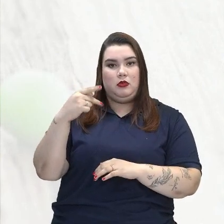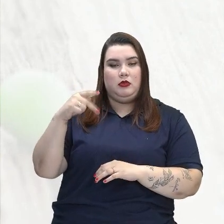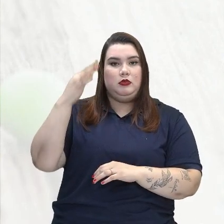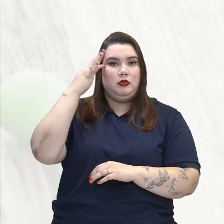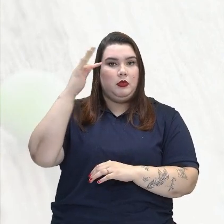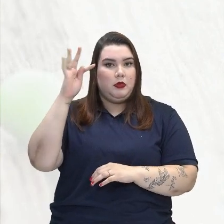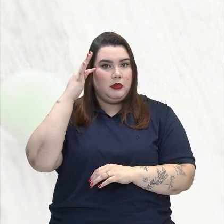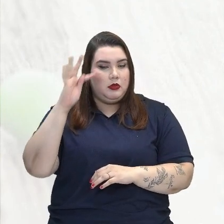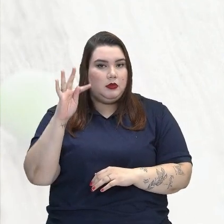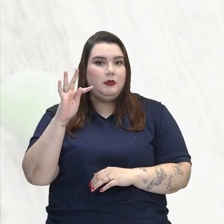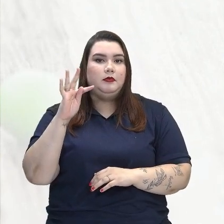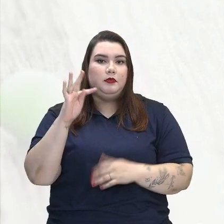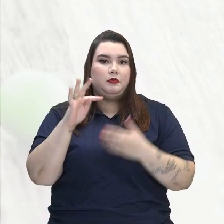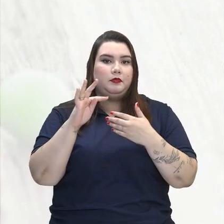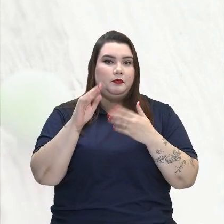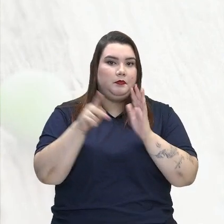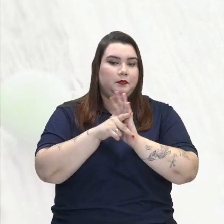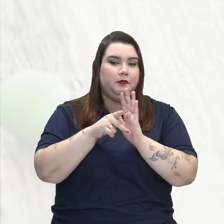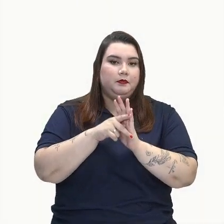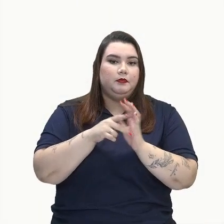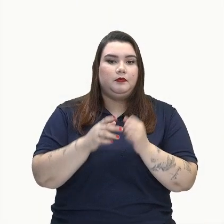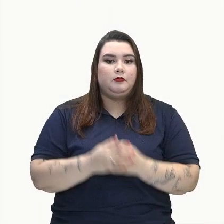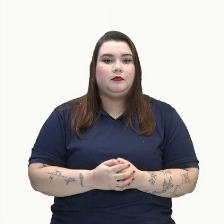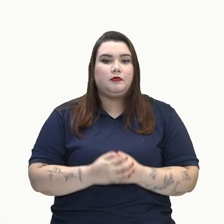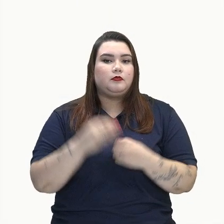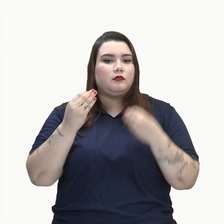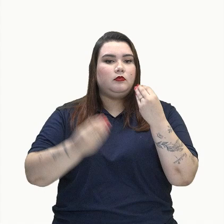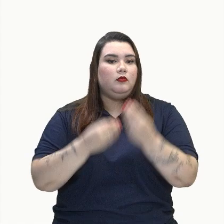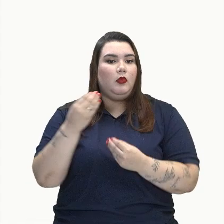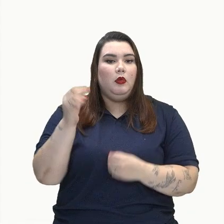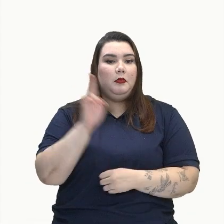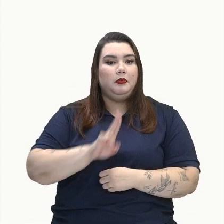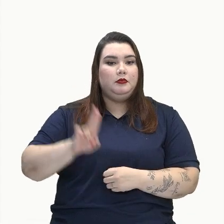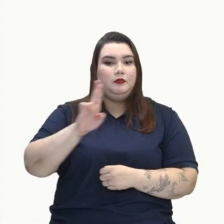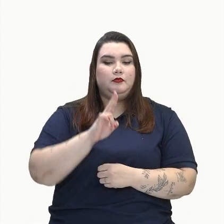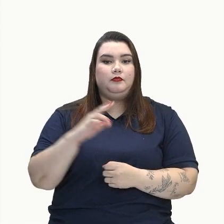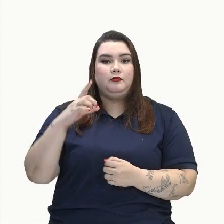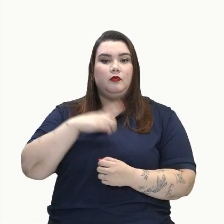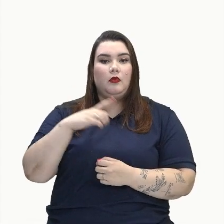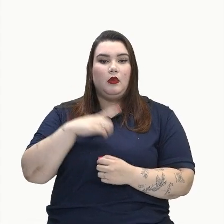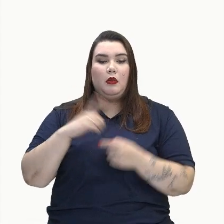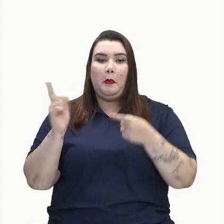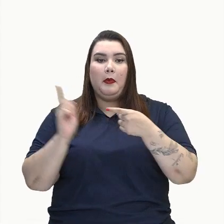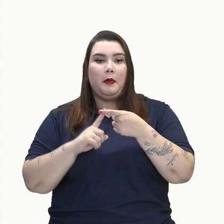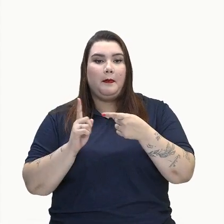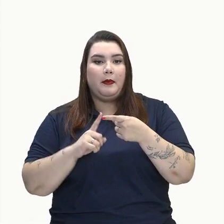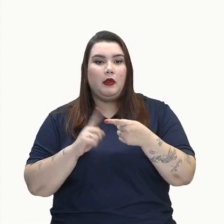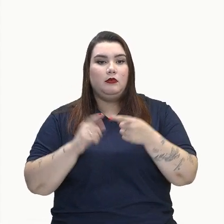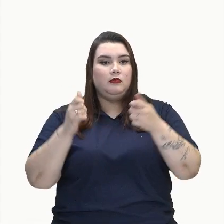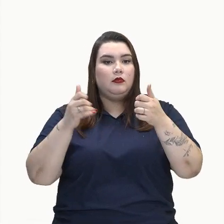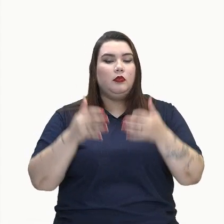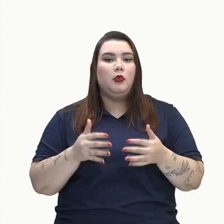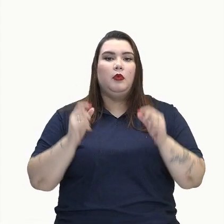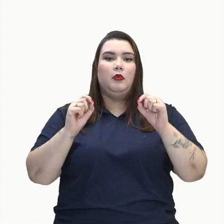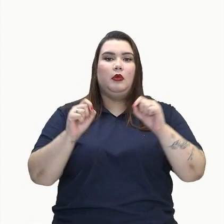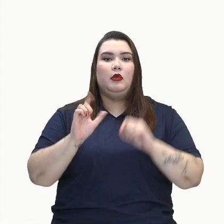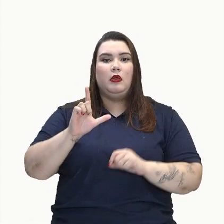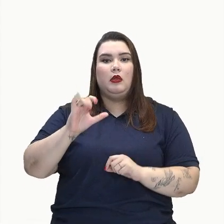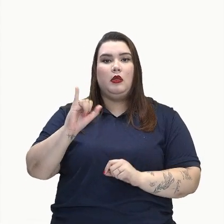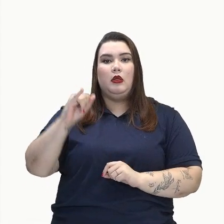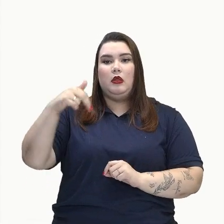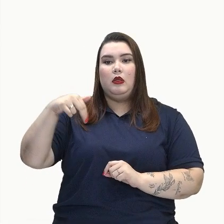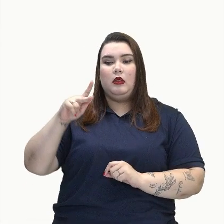usou essas ervilhas em seu experimento? Vejam vocês, ele elegeu primeiro o que ele chamou de linhagens